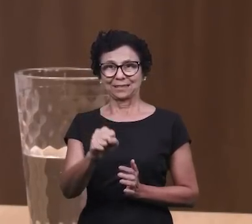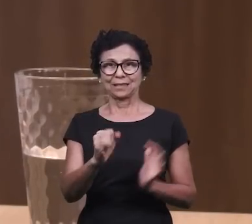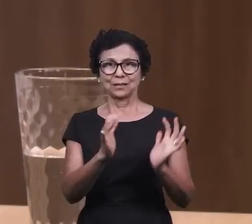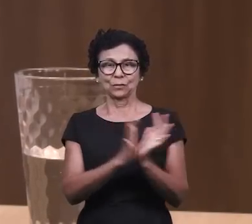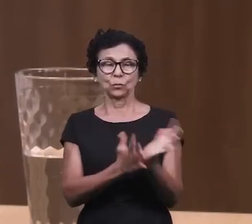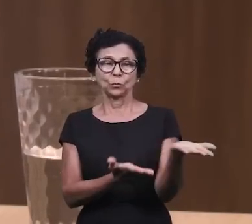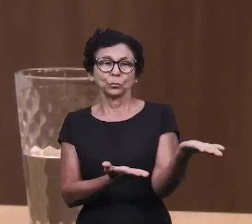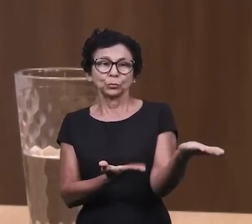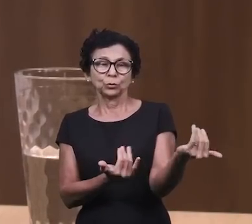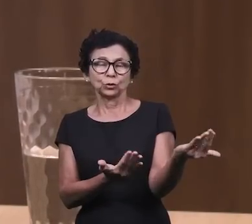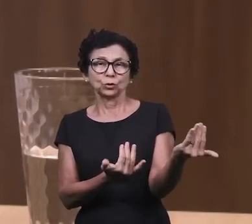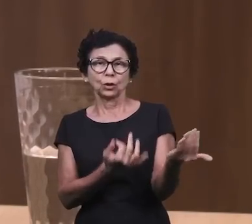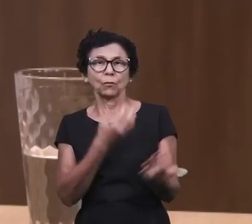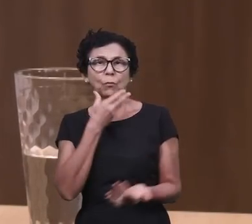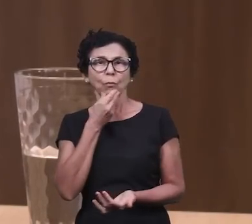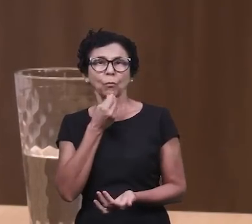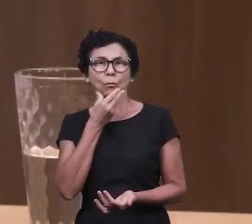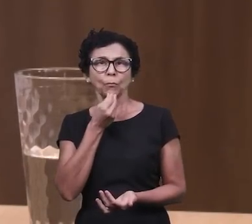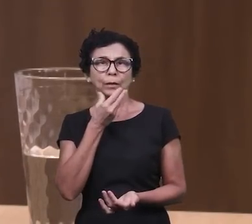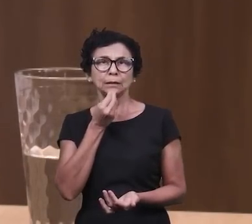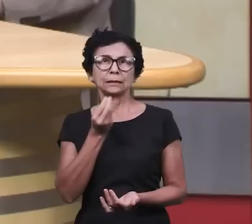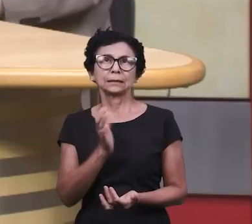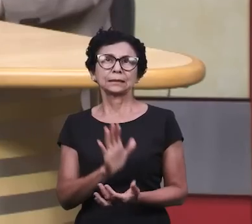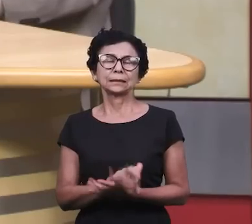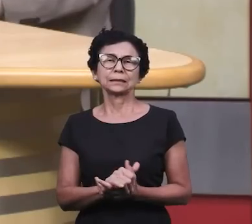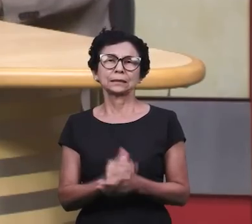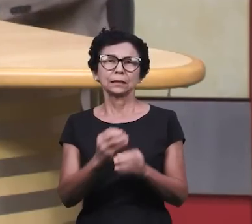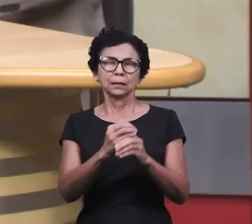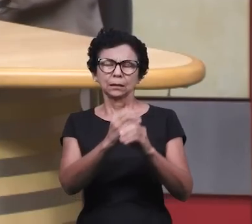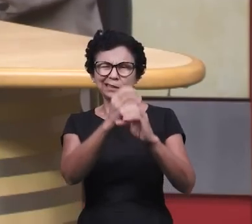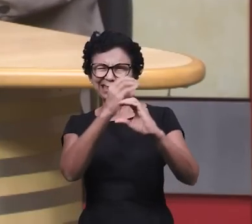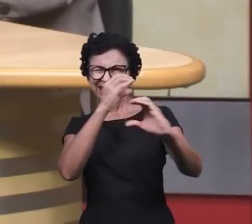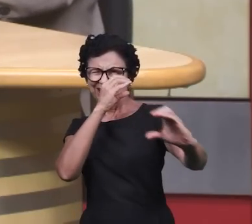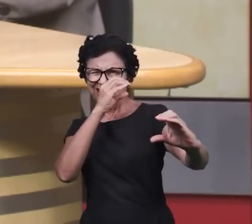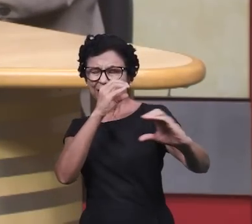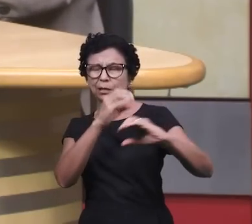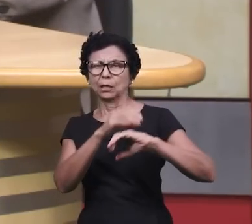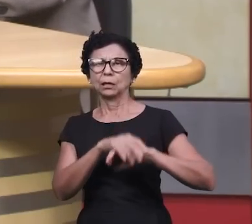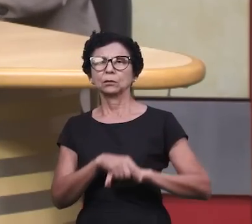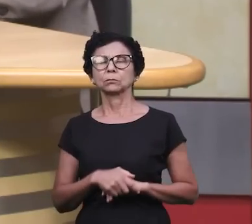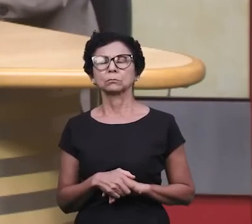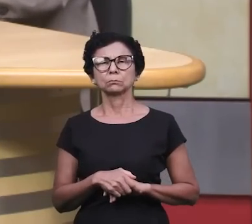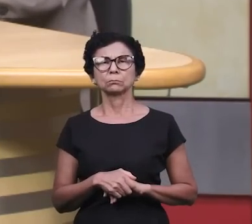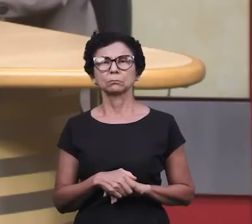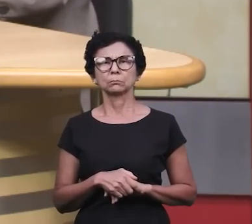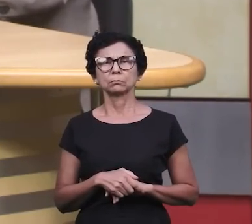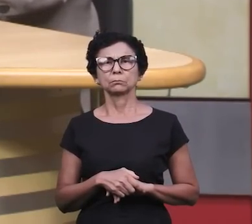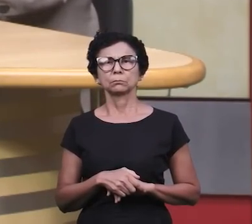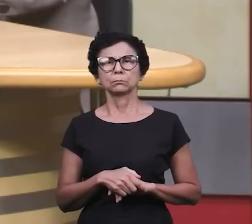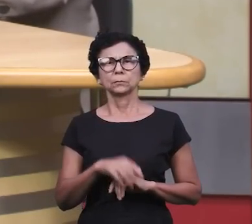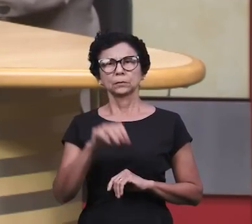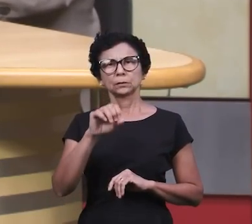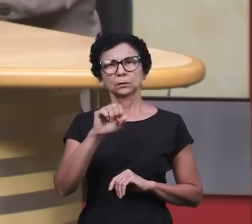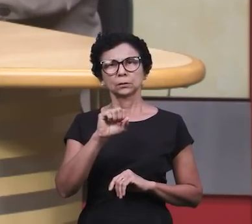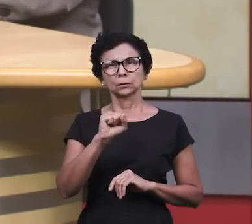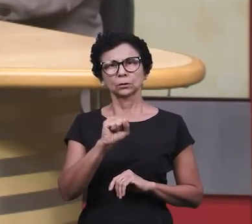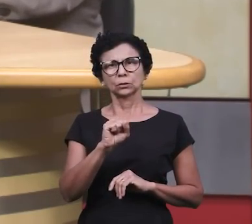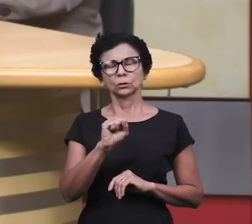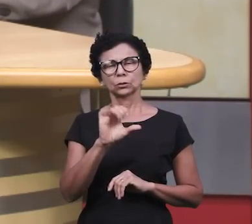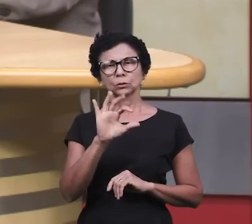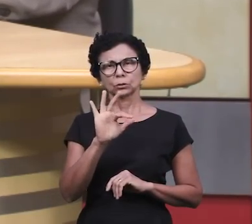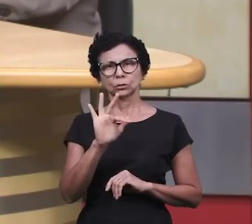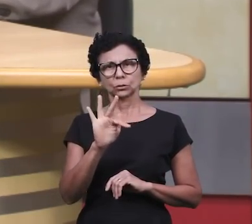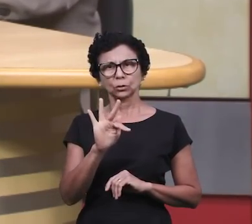de rapazes, eram engenheiros de software, né? Daquelas